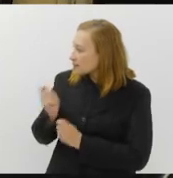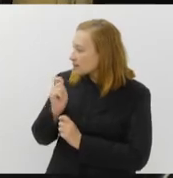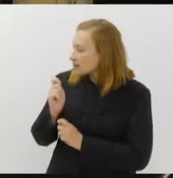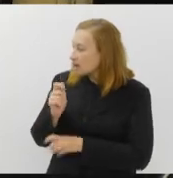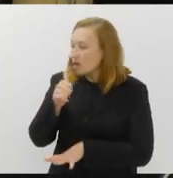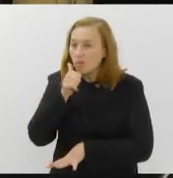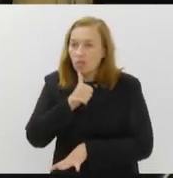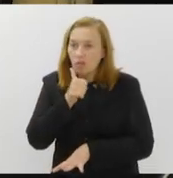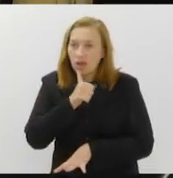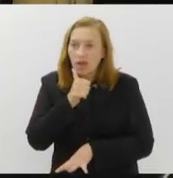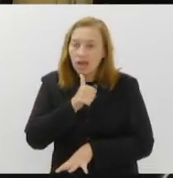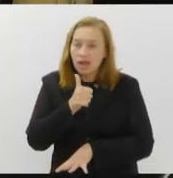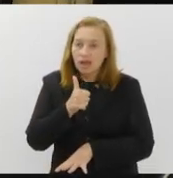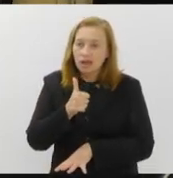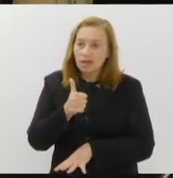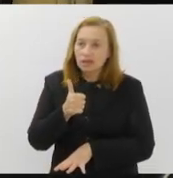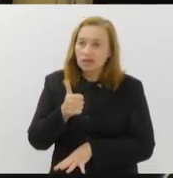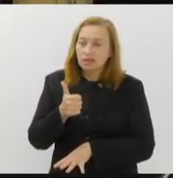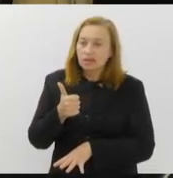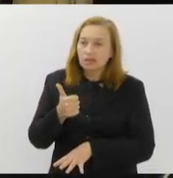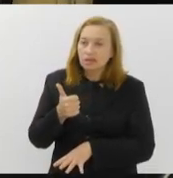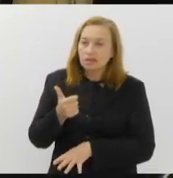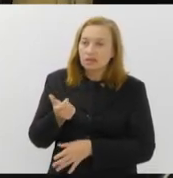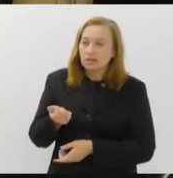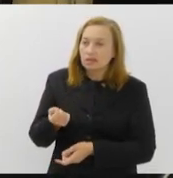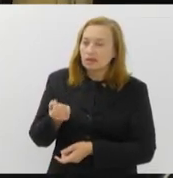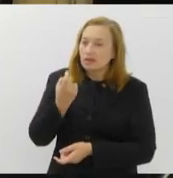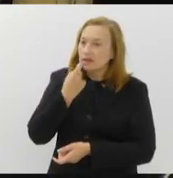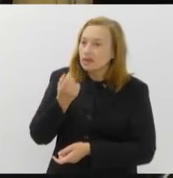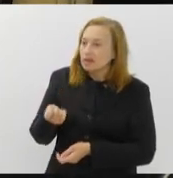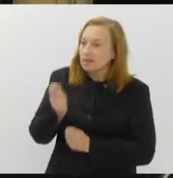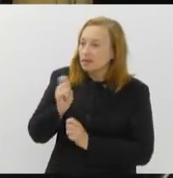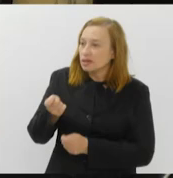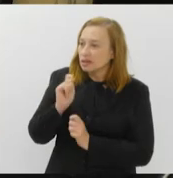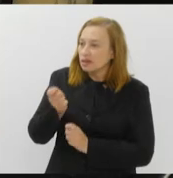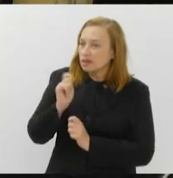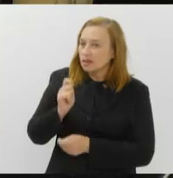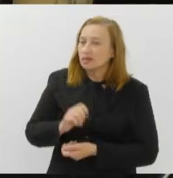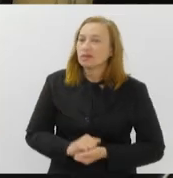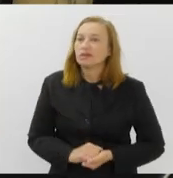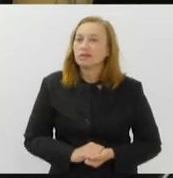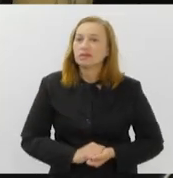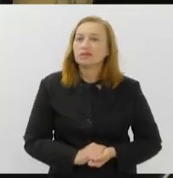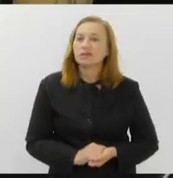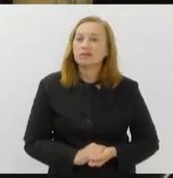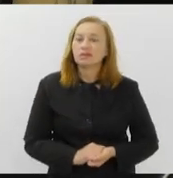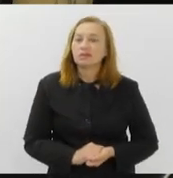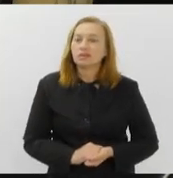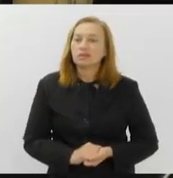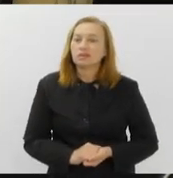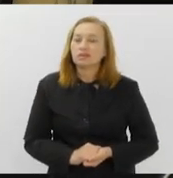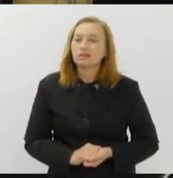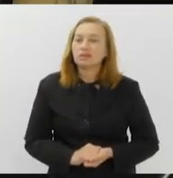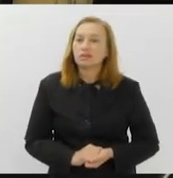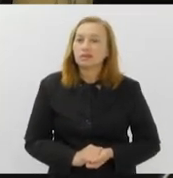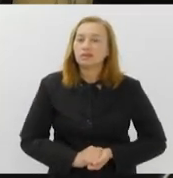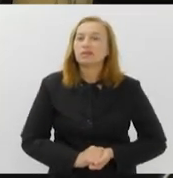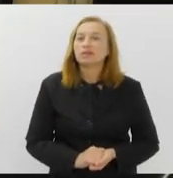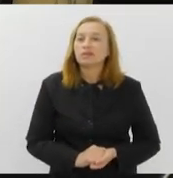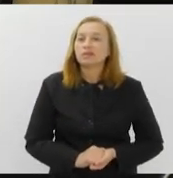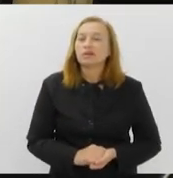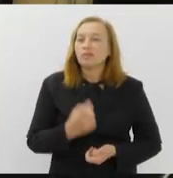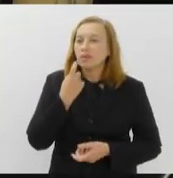mulheres pescadoras, maricultoras, mas pouco é se falaram das mulheres aquicultoras, pouco é se falaram das mulheres da